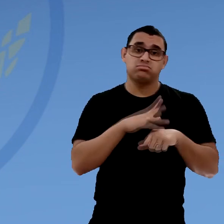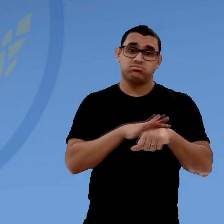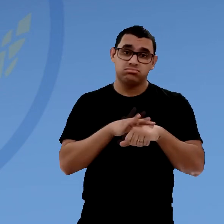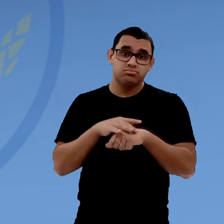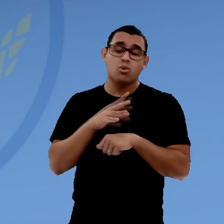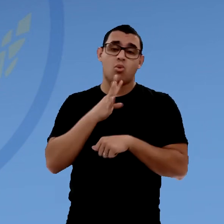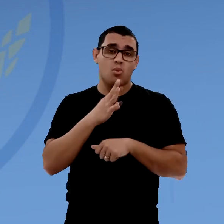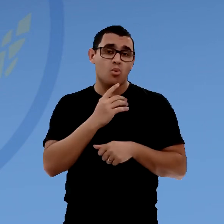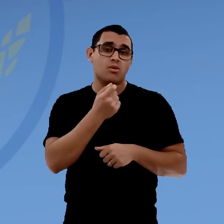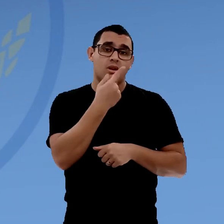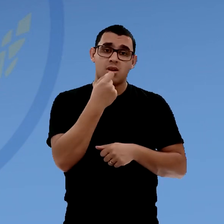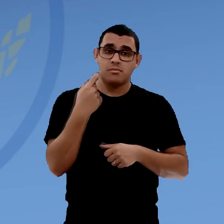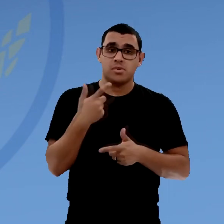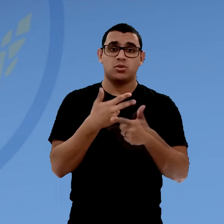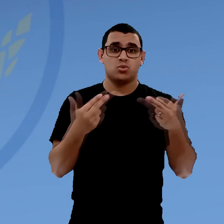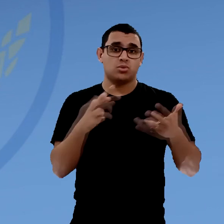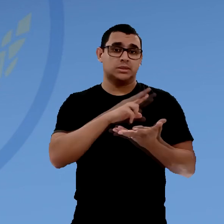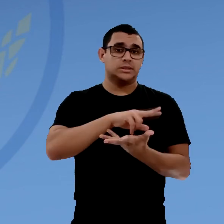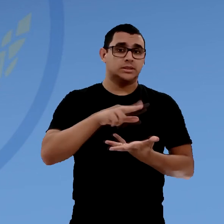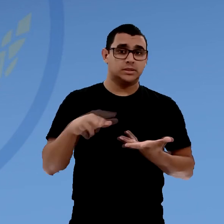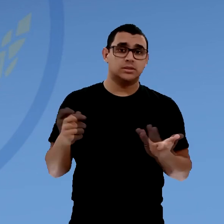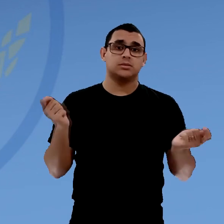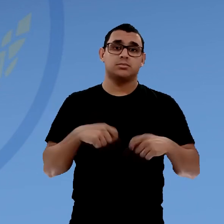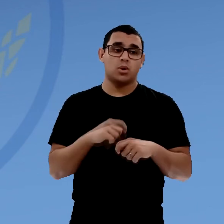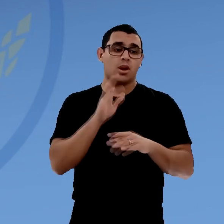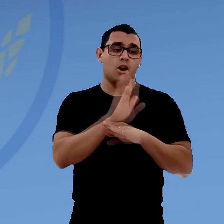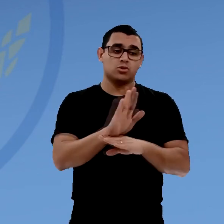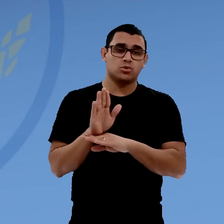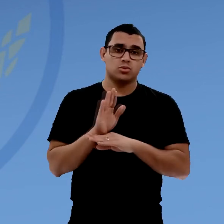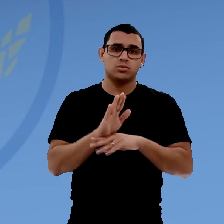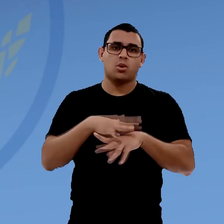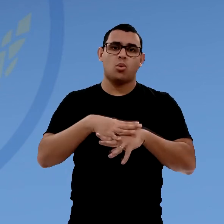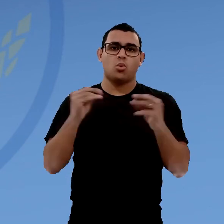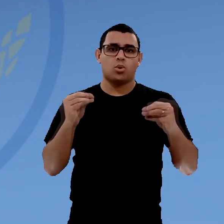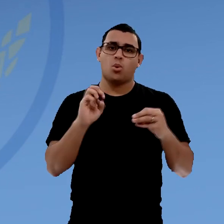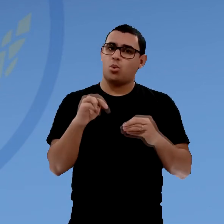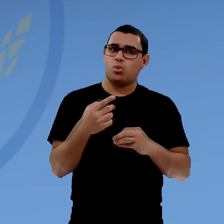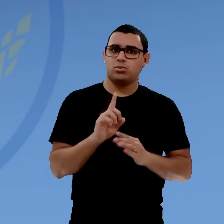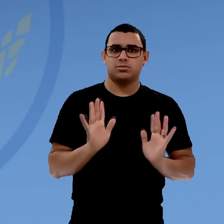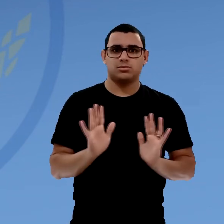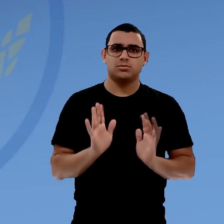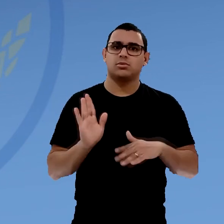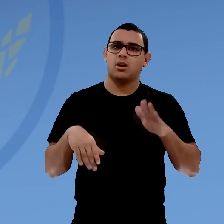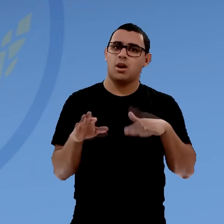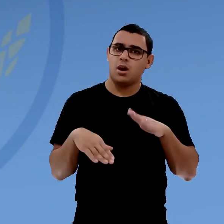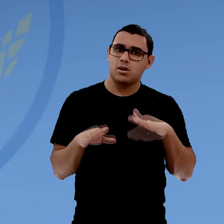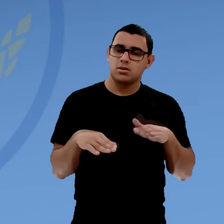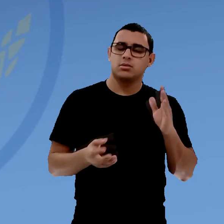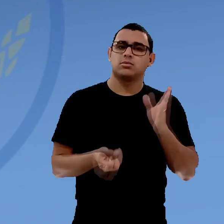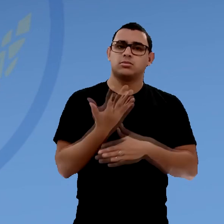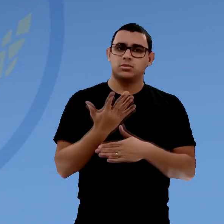doenças e ele tem o poder de fazer o doente ser curado ou não. Em muitos